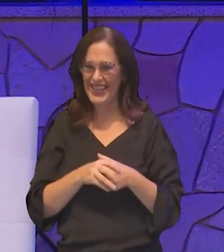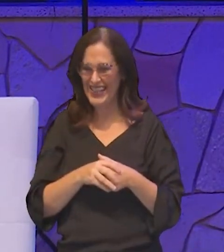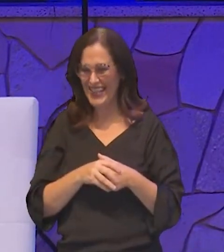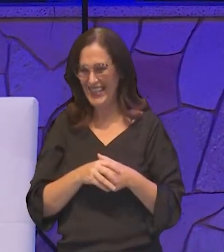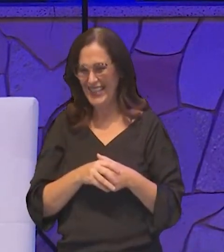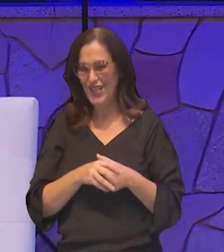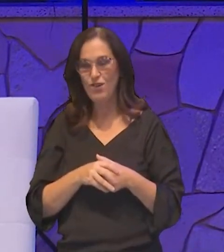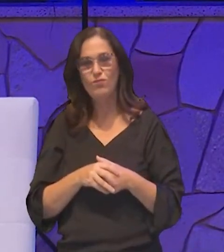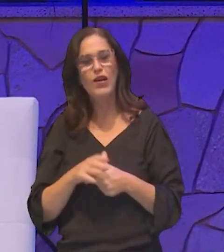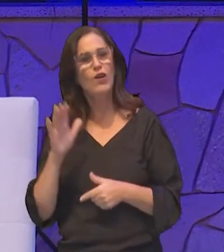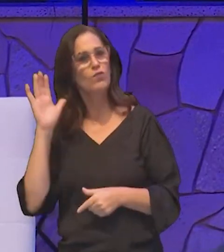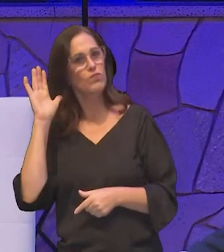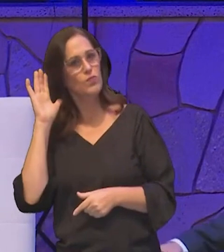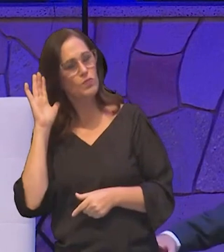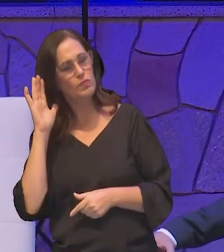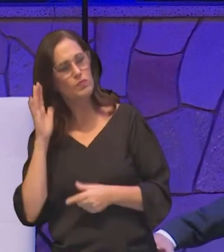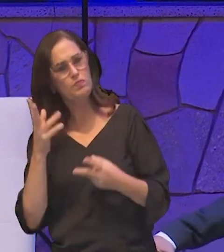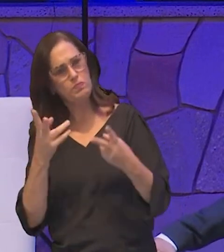ouvir.